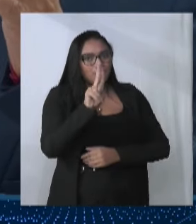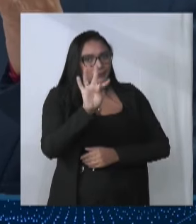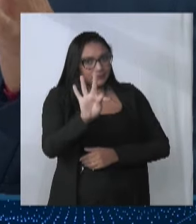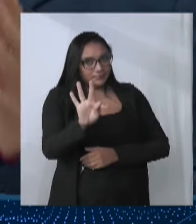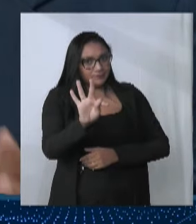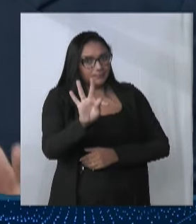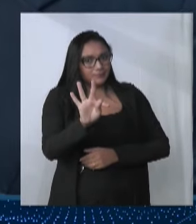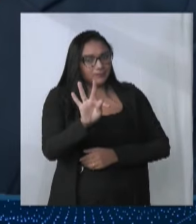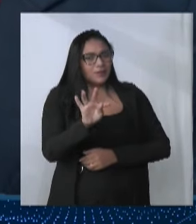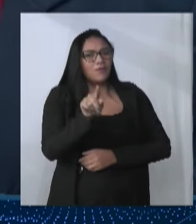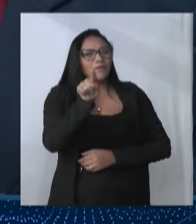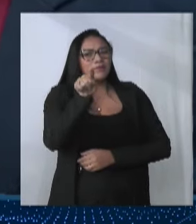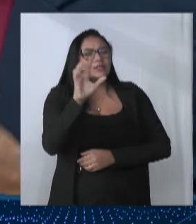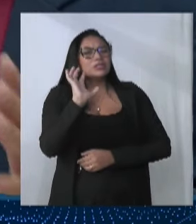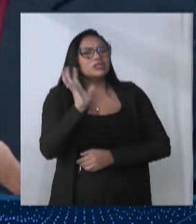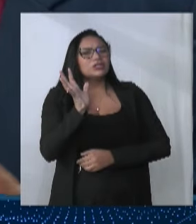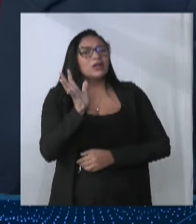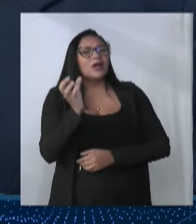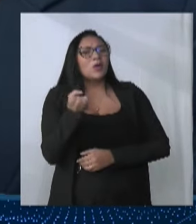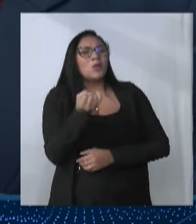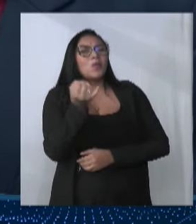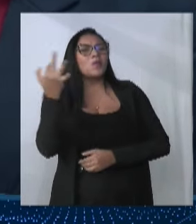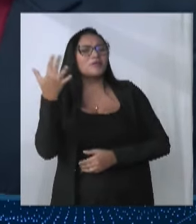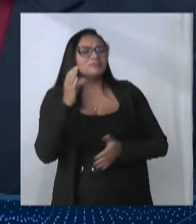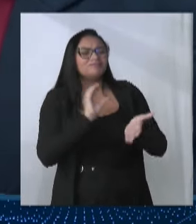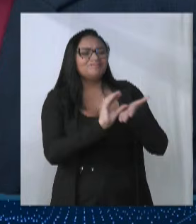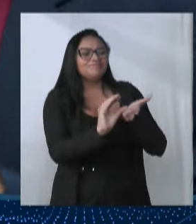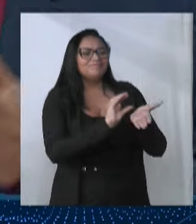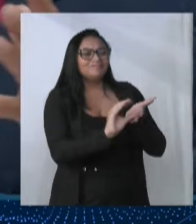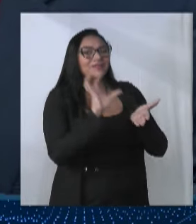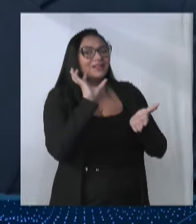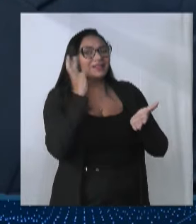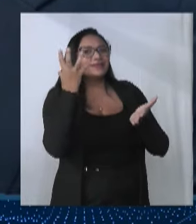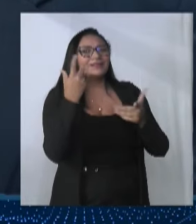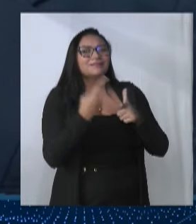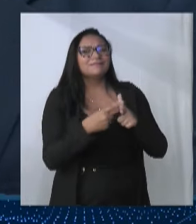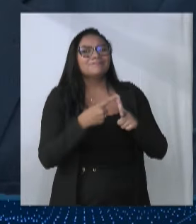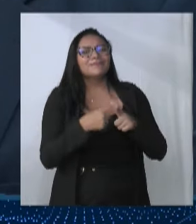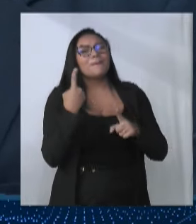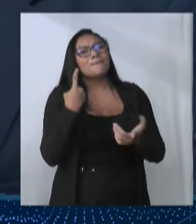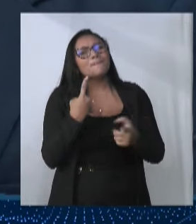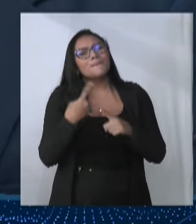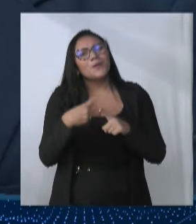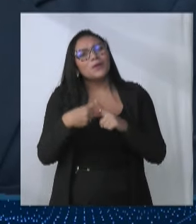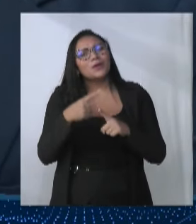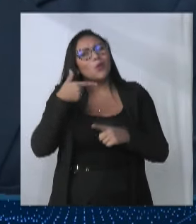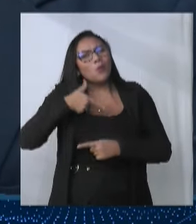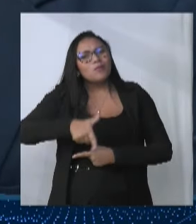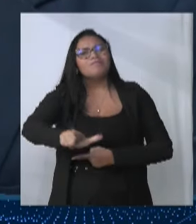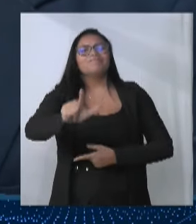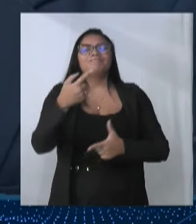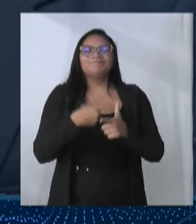Quanto o senhor já investiu para tentar resolver esse problema e por que persiste o problema, doutor Pessoa?